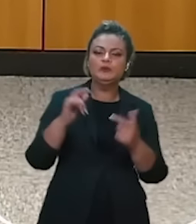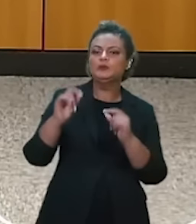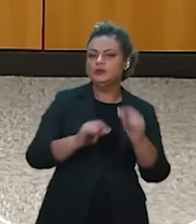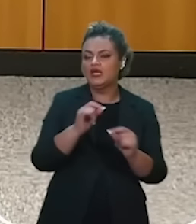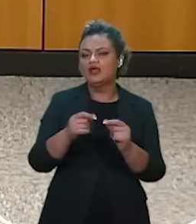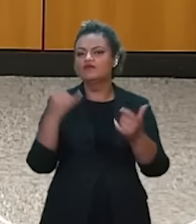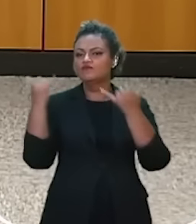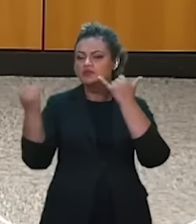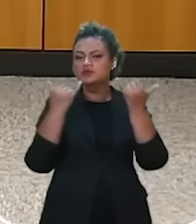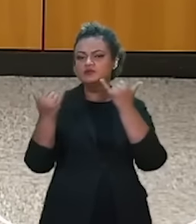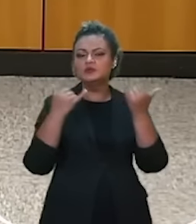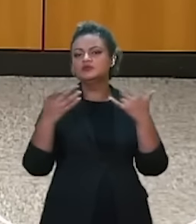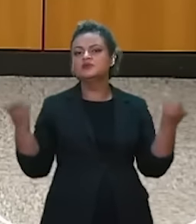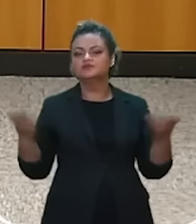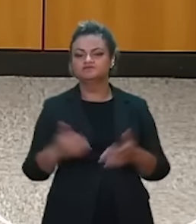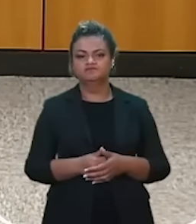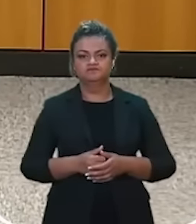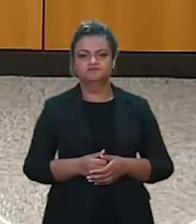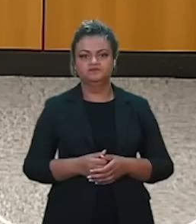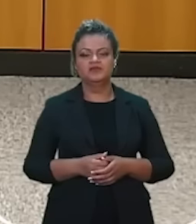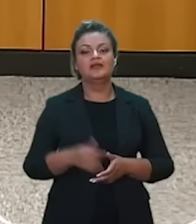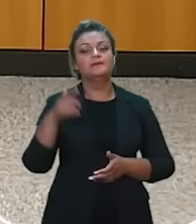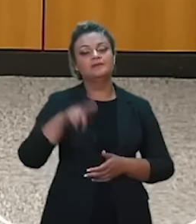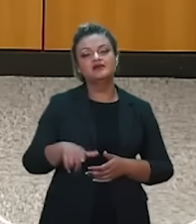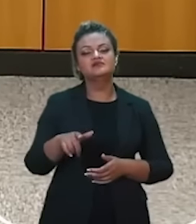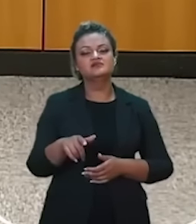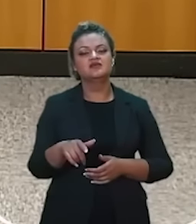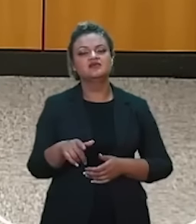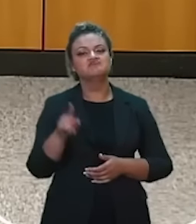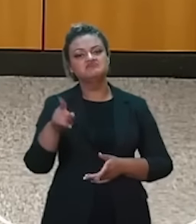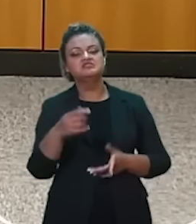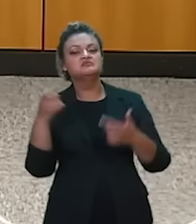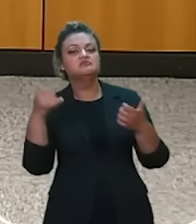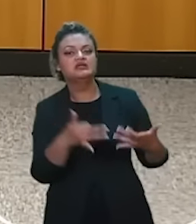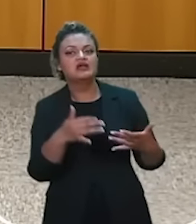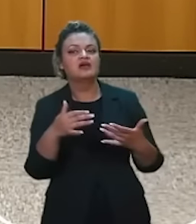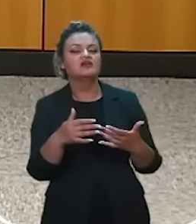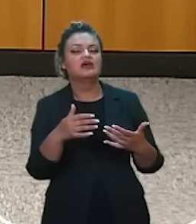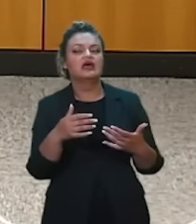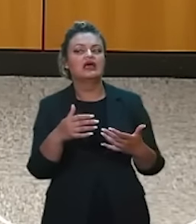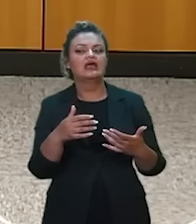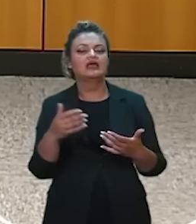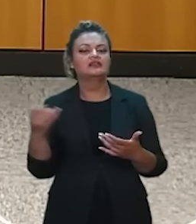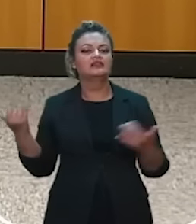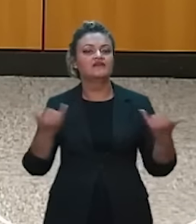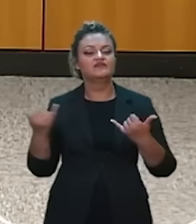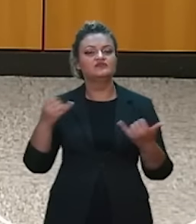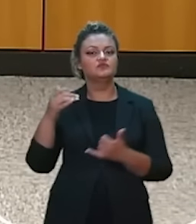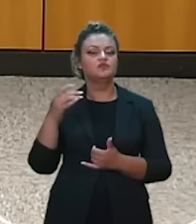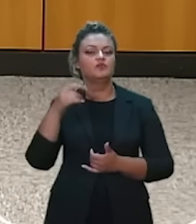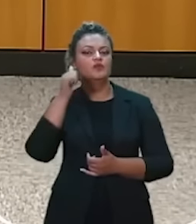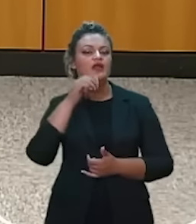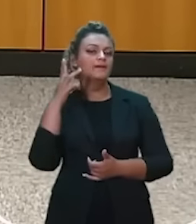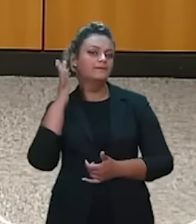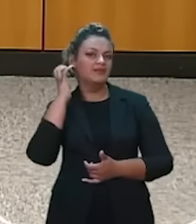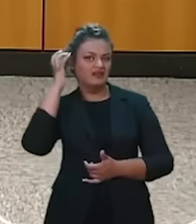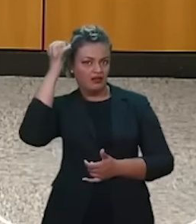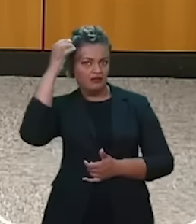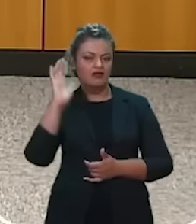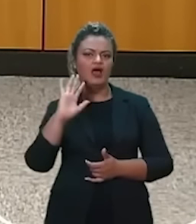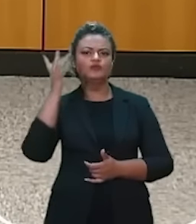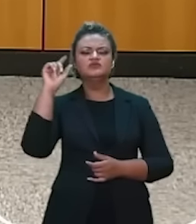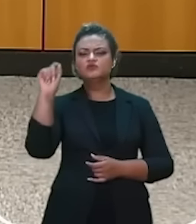de informações foram repassadas pro Ministro E além disso queria se o Senhor pudesse comentar um pouco sobre as notícias do caso Mariel né então tem